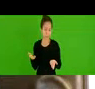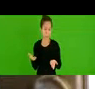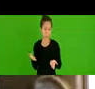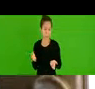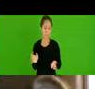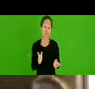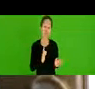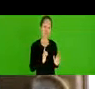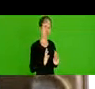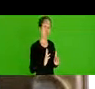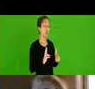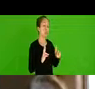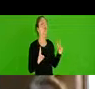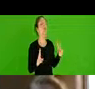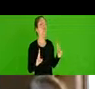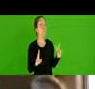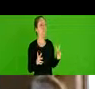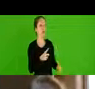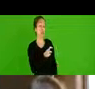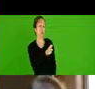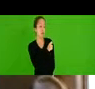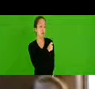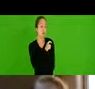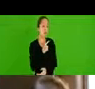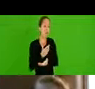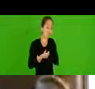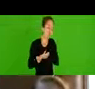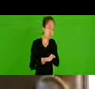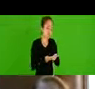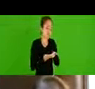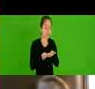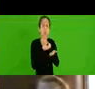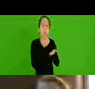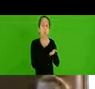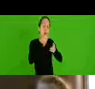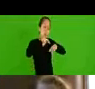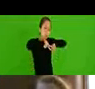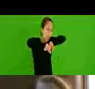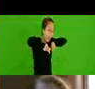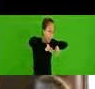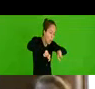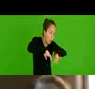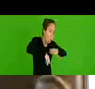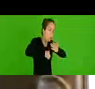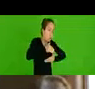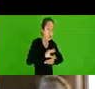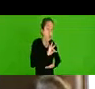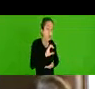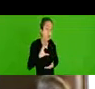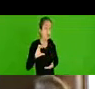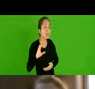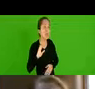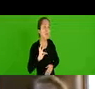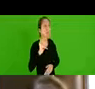vezes, alguns alunos conseguem até fazer um bom estudo exploratório no final de curso e depois do